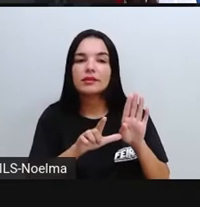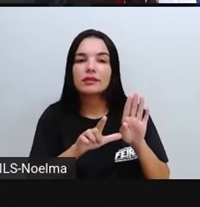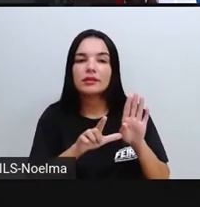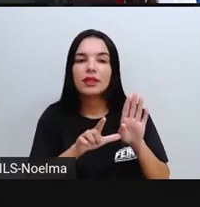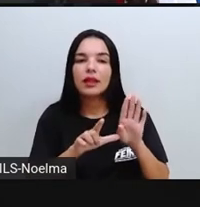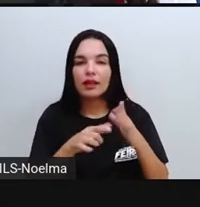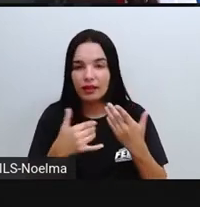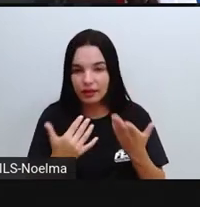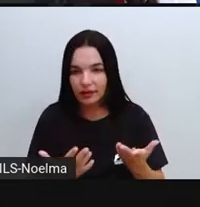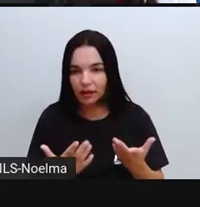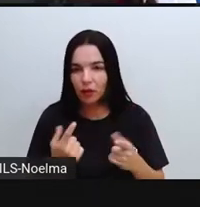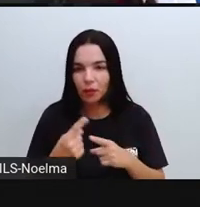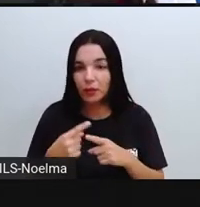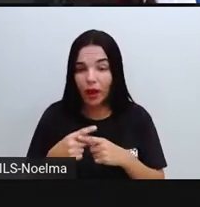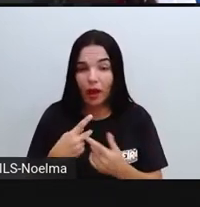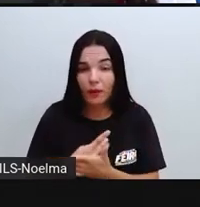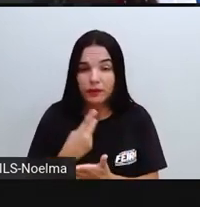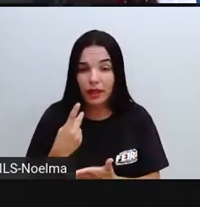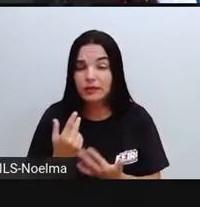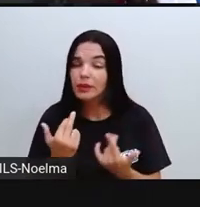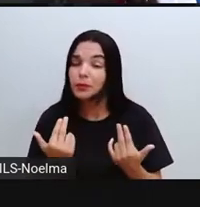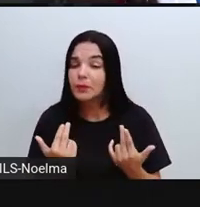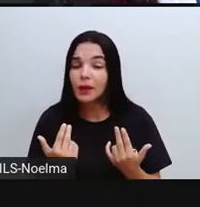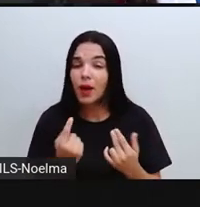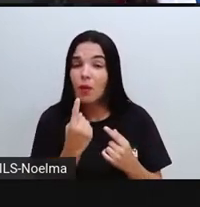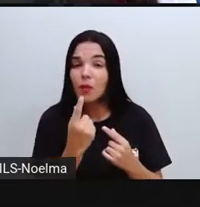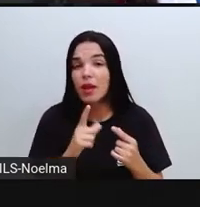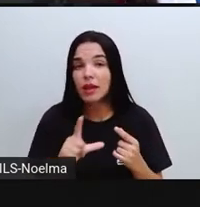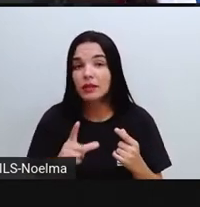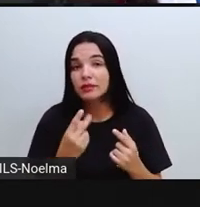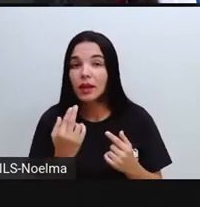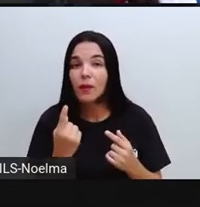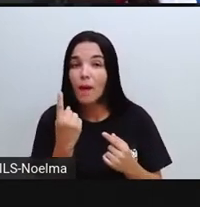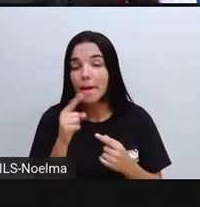Por que isso ocorre? Porque 1 litro é igual a